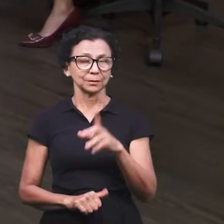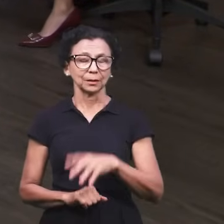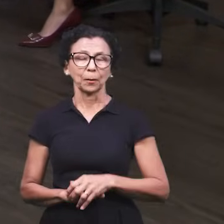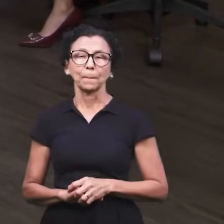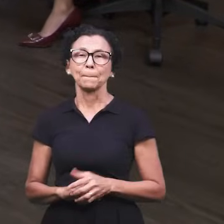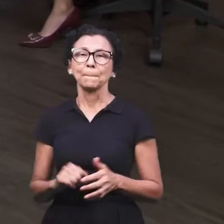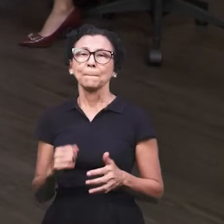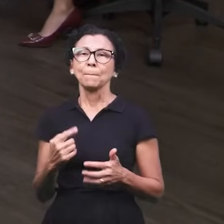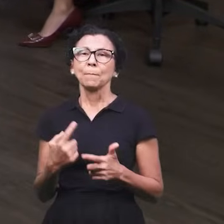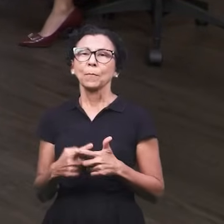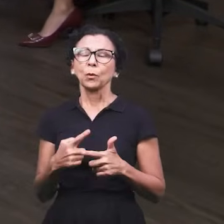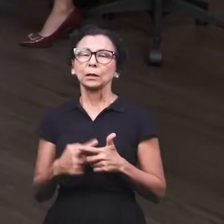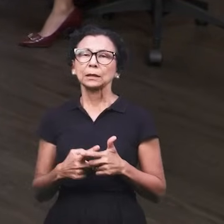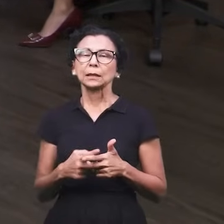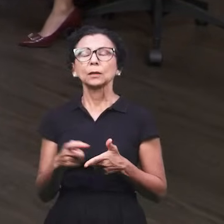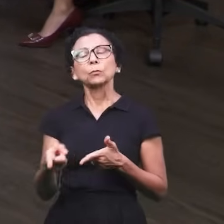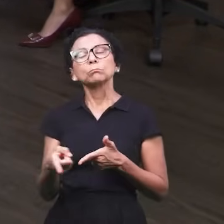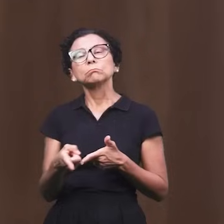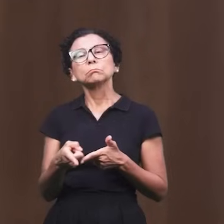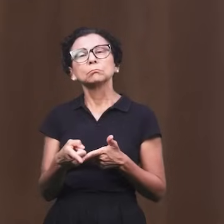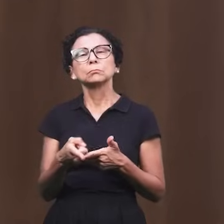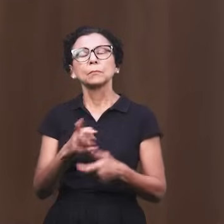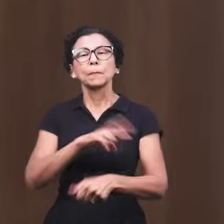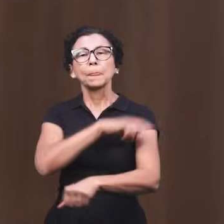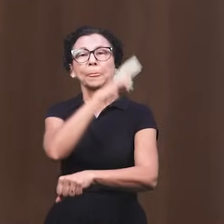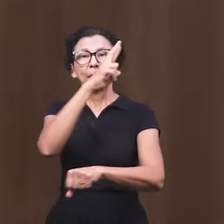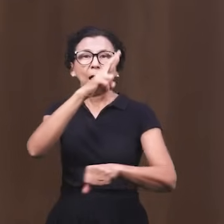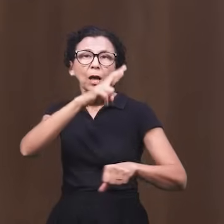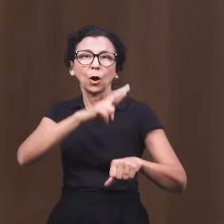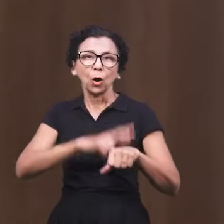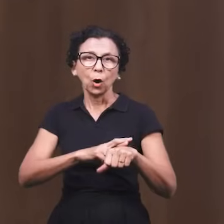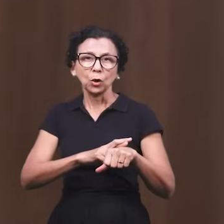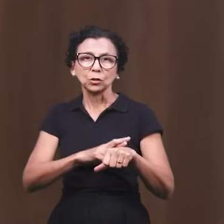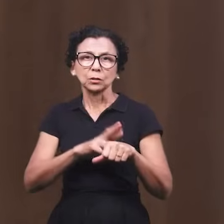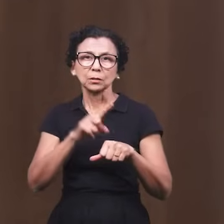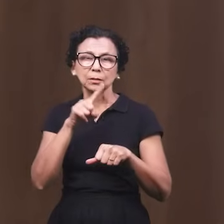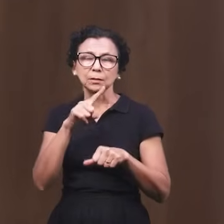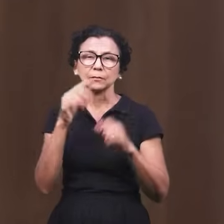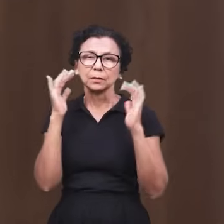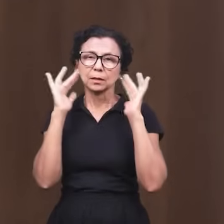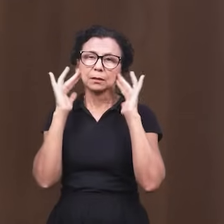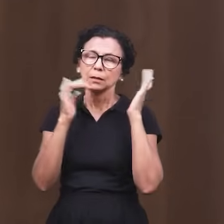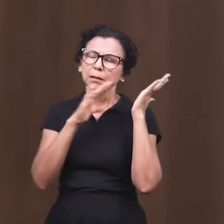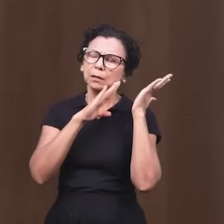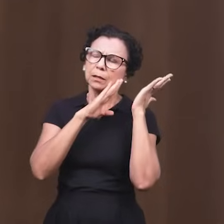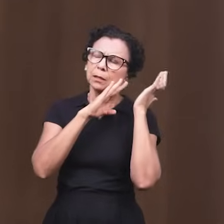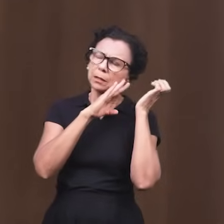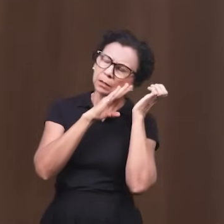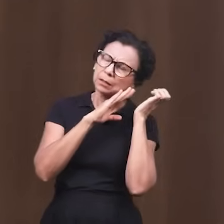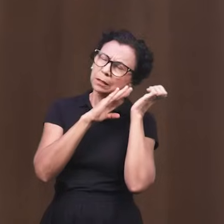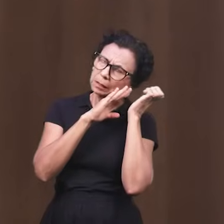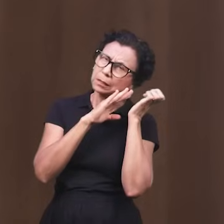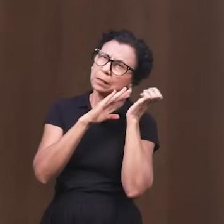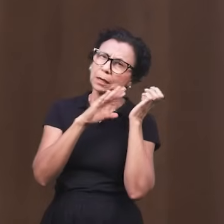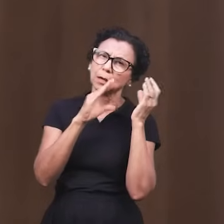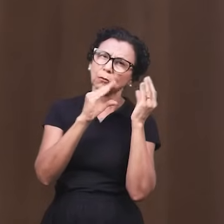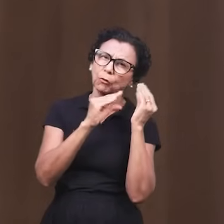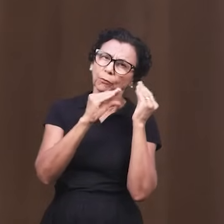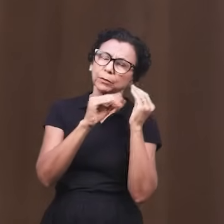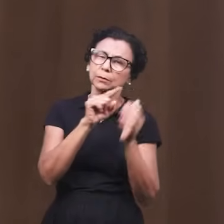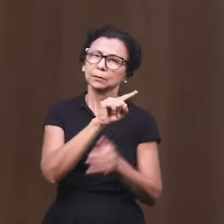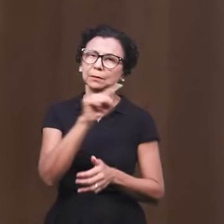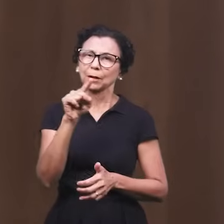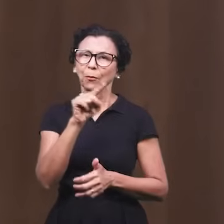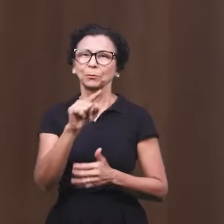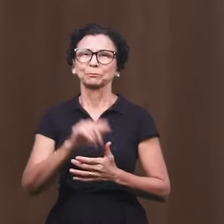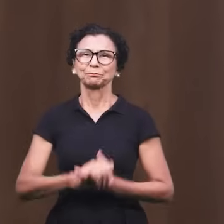toma. Você não vai mudar Jesus, mas você vai se amoldar a ele, vai dar um jeitinho ali de dormir e descansar na rocha.